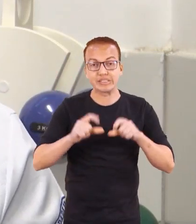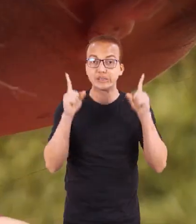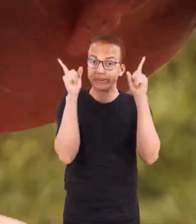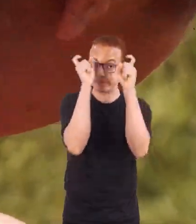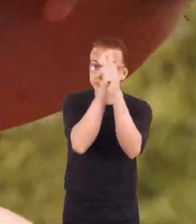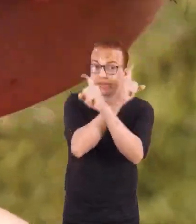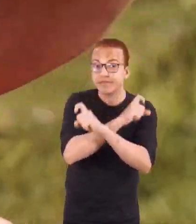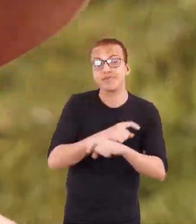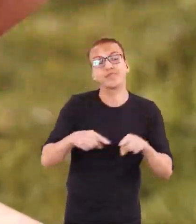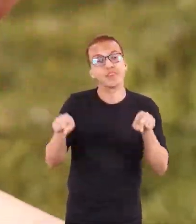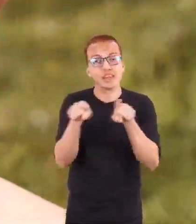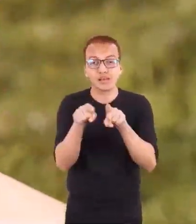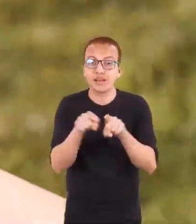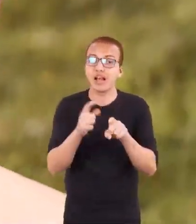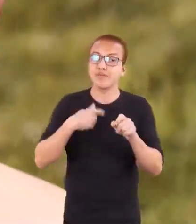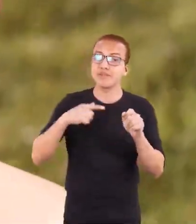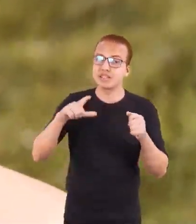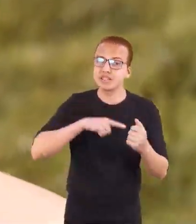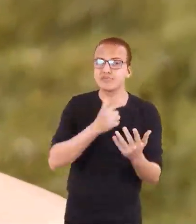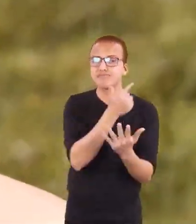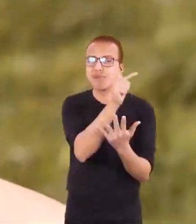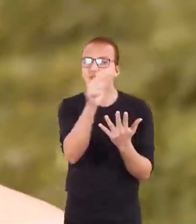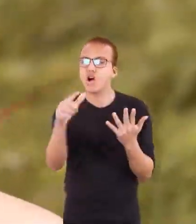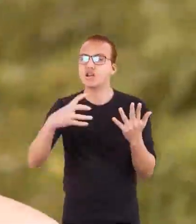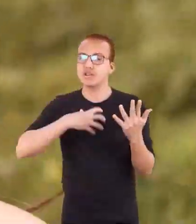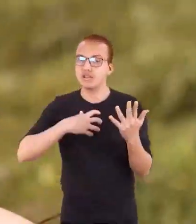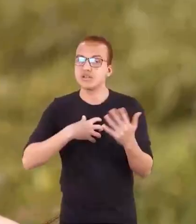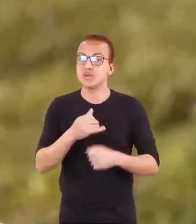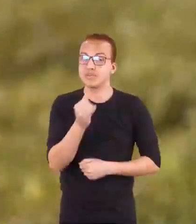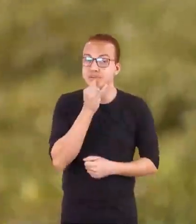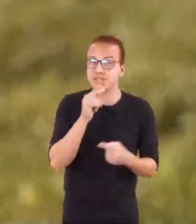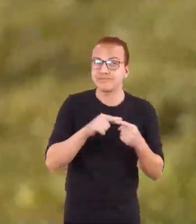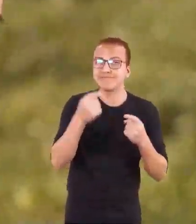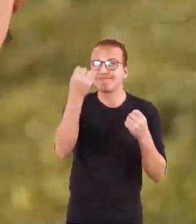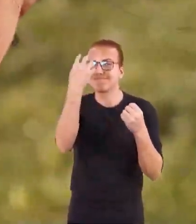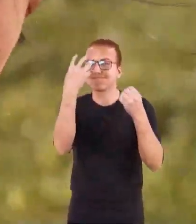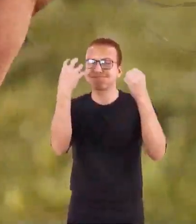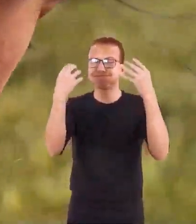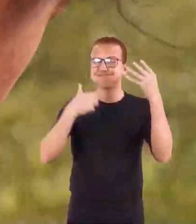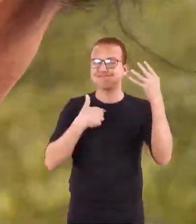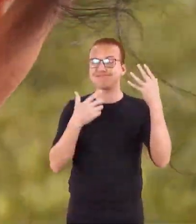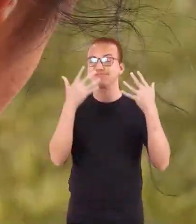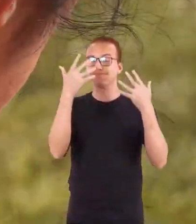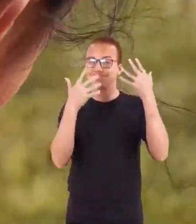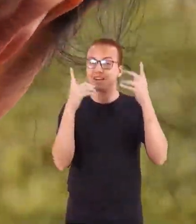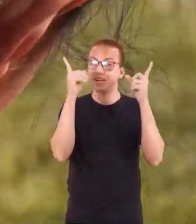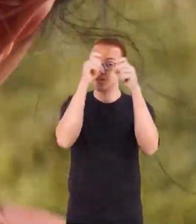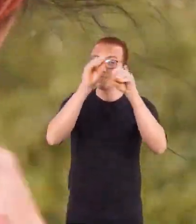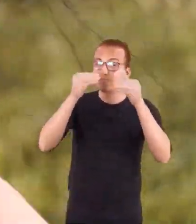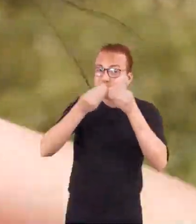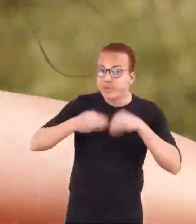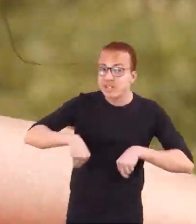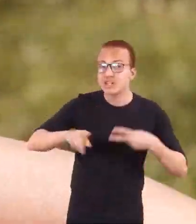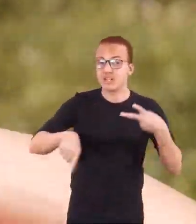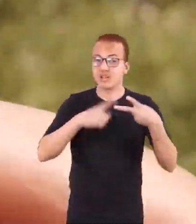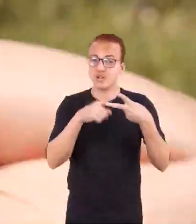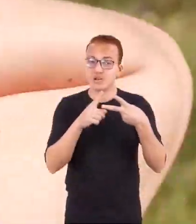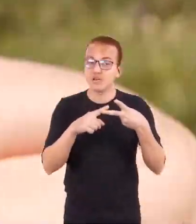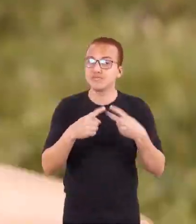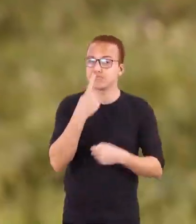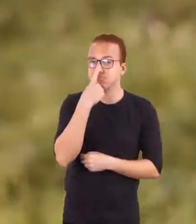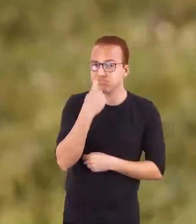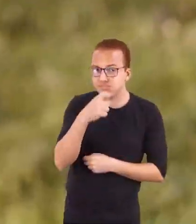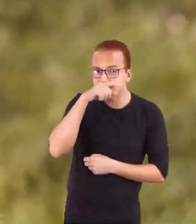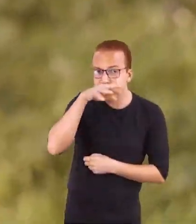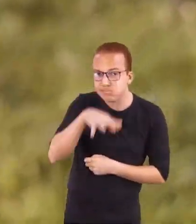piora, e muitas vezes está aí com alguns sintomas associados, como a intolerância a luzes, sons e cheiros, e ainda